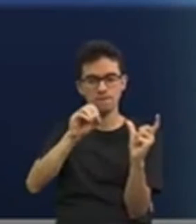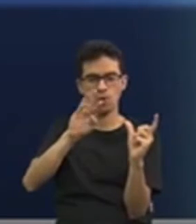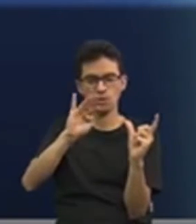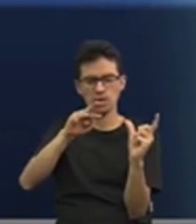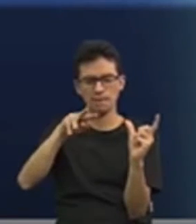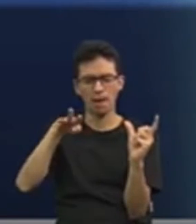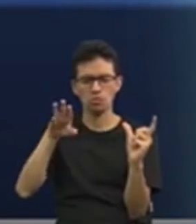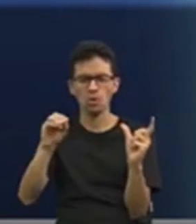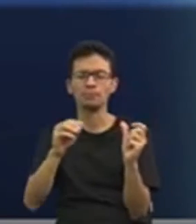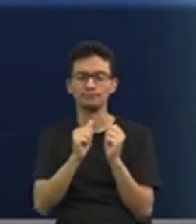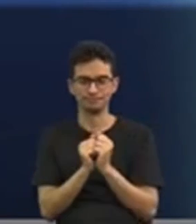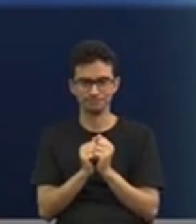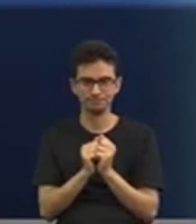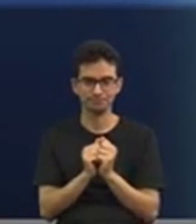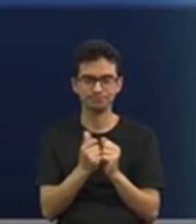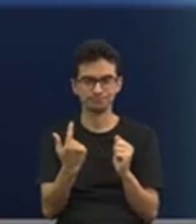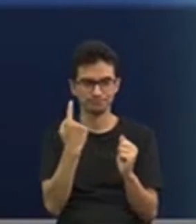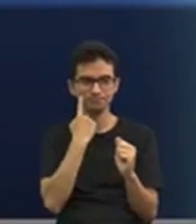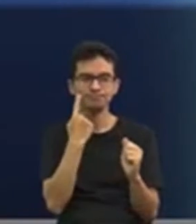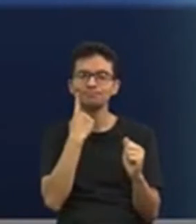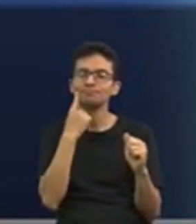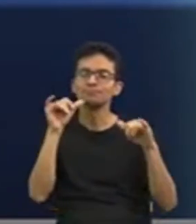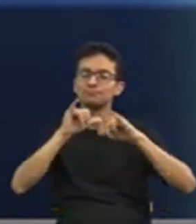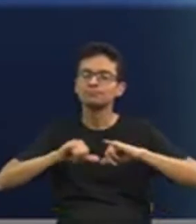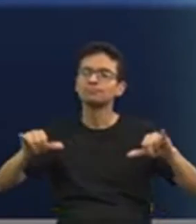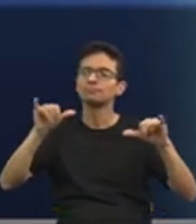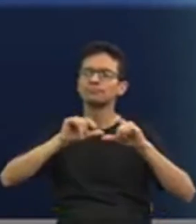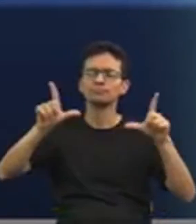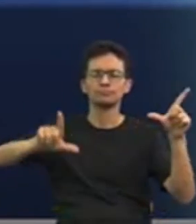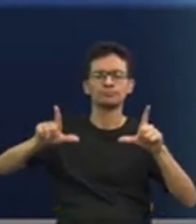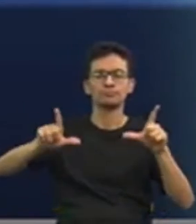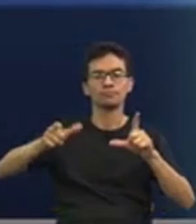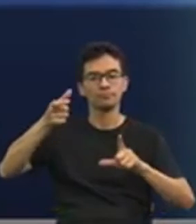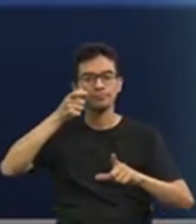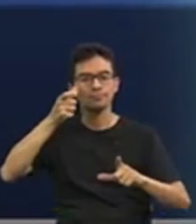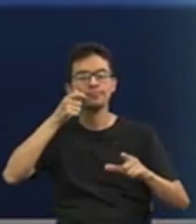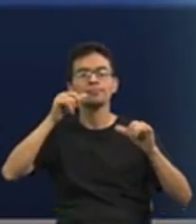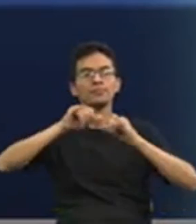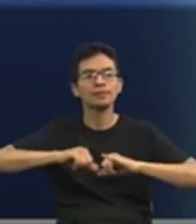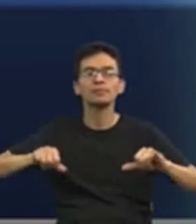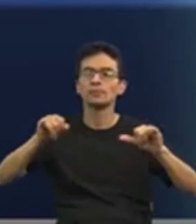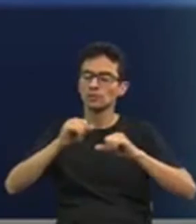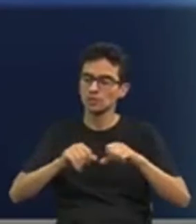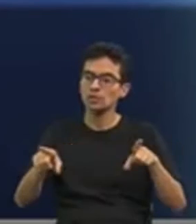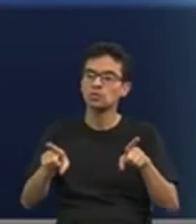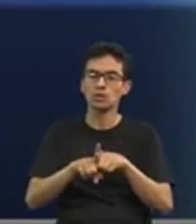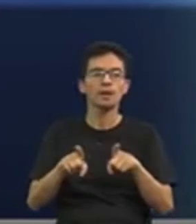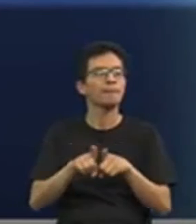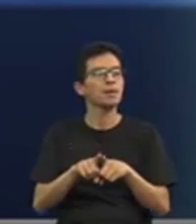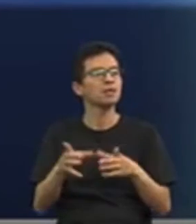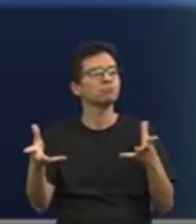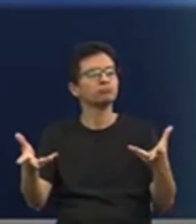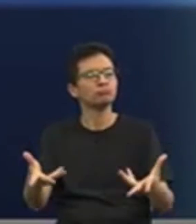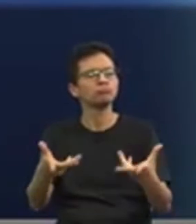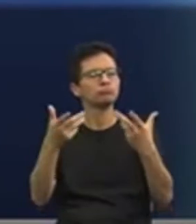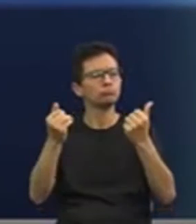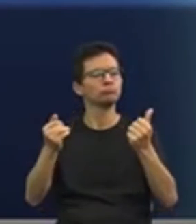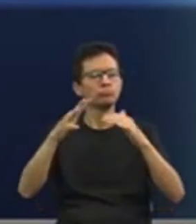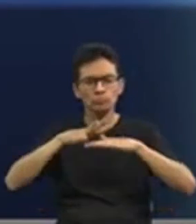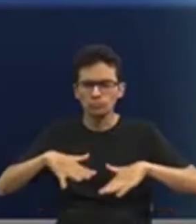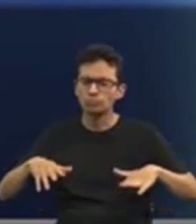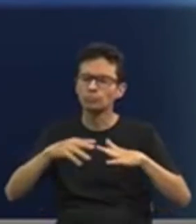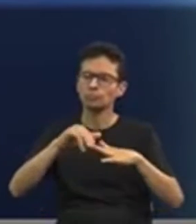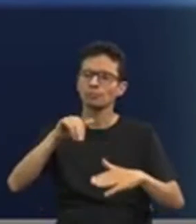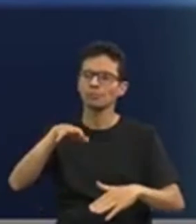para se referir a matérias jornalísticas televisivas que informam e ao mesmo tempo entre tem os pecadores o